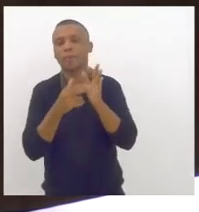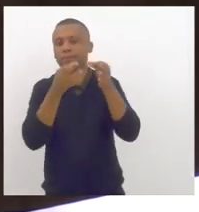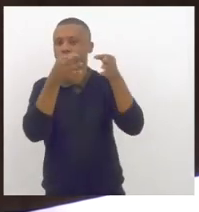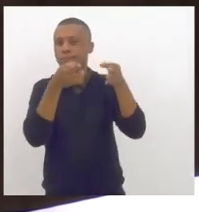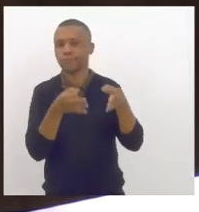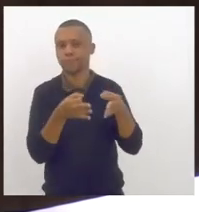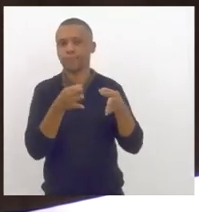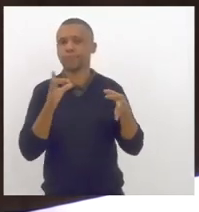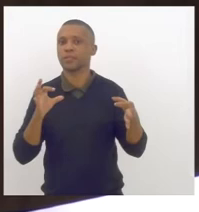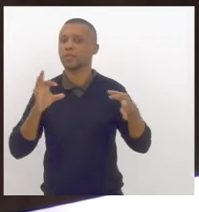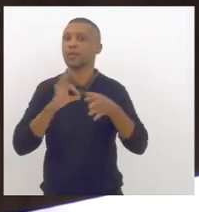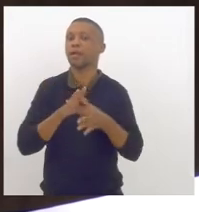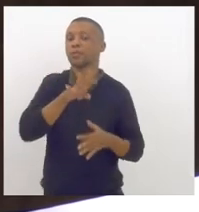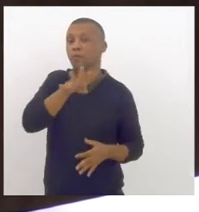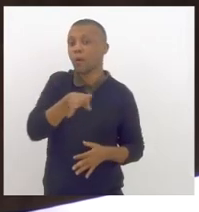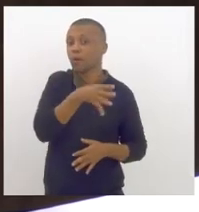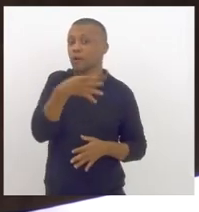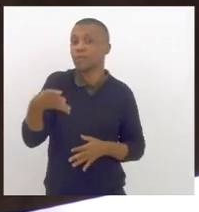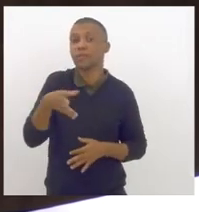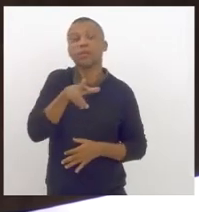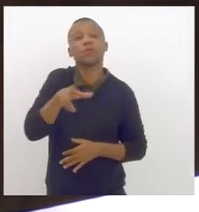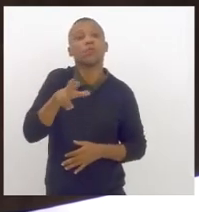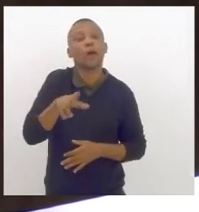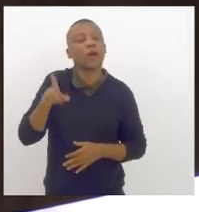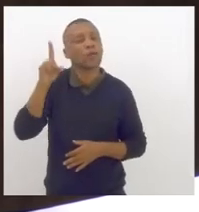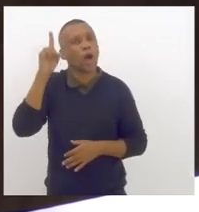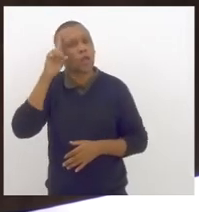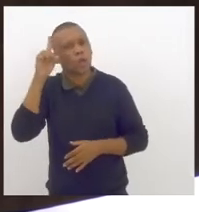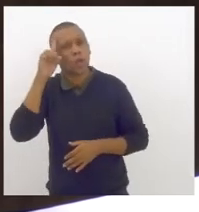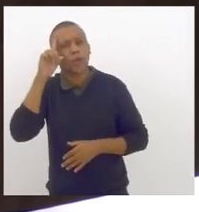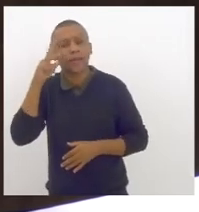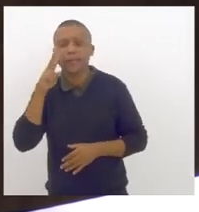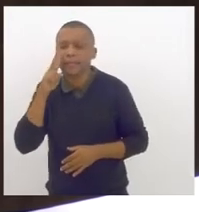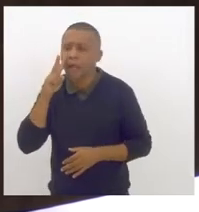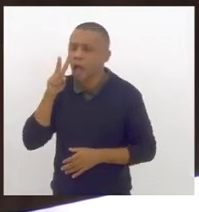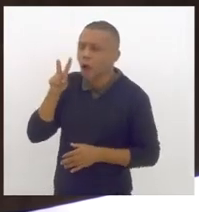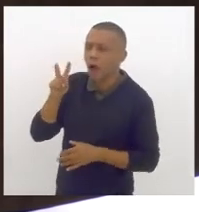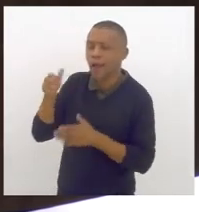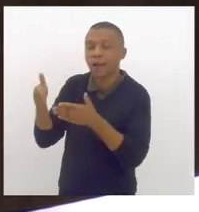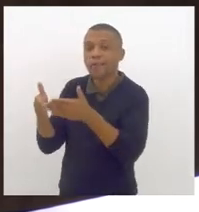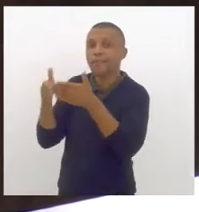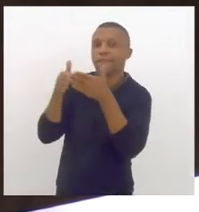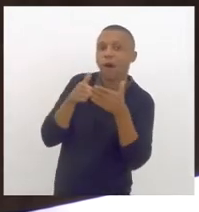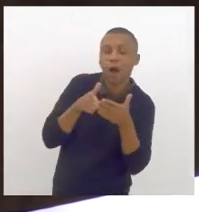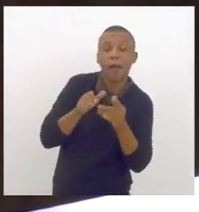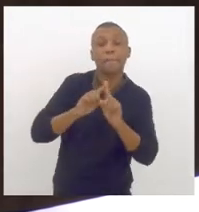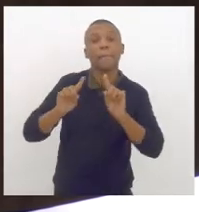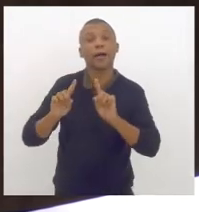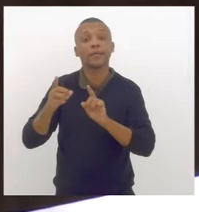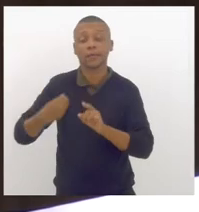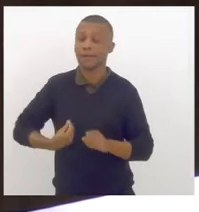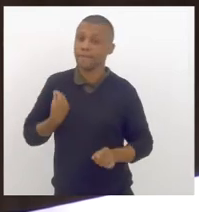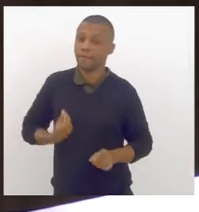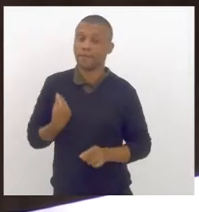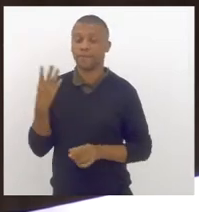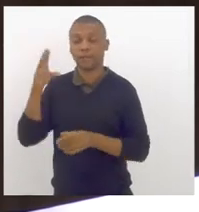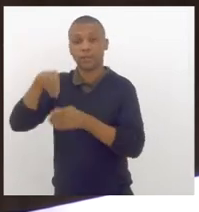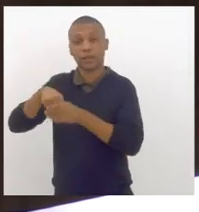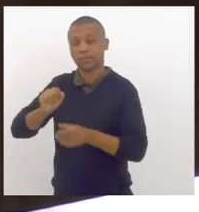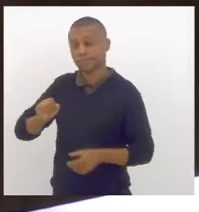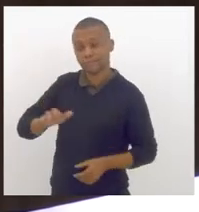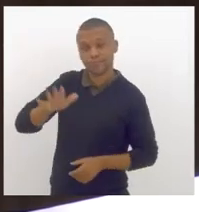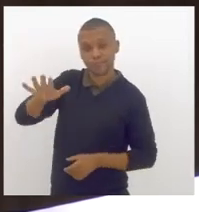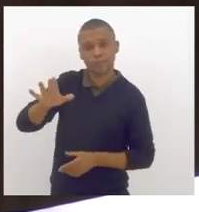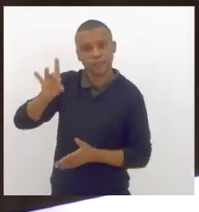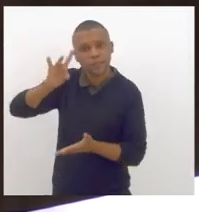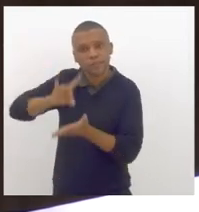programa que não é só o dia a dia de quem olha de fora, mas de quem vive dentro das comunidades, de quem tem de verdade